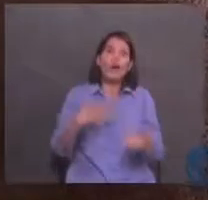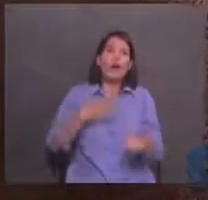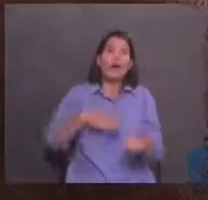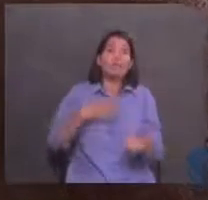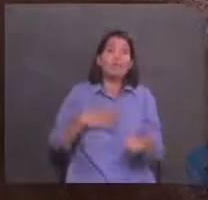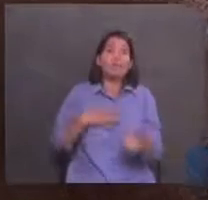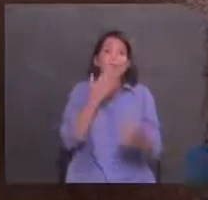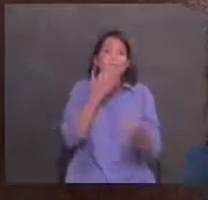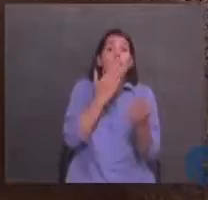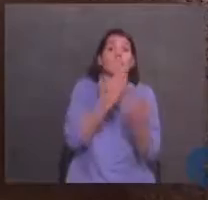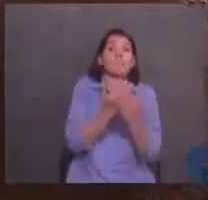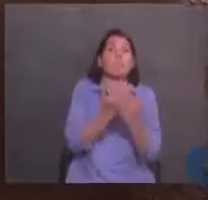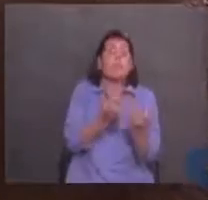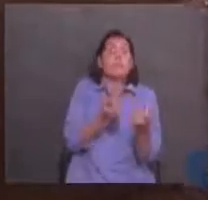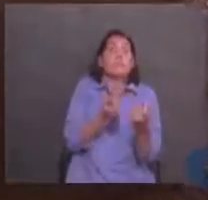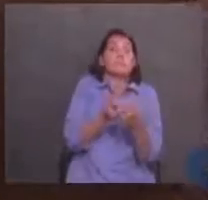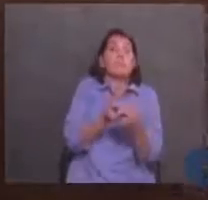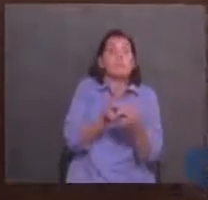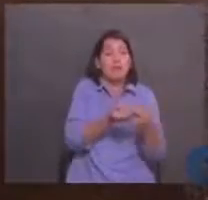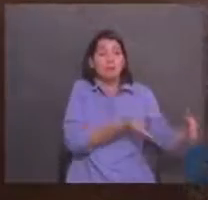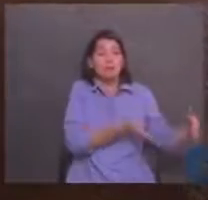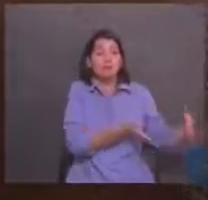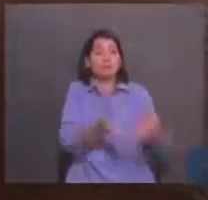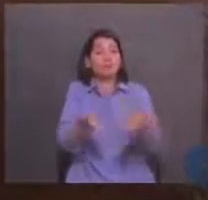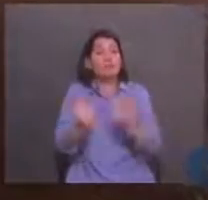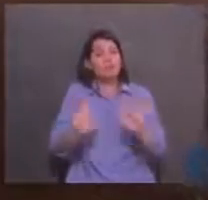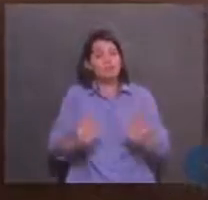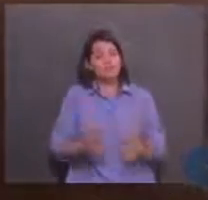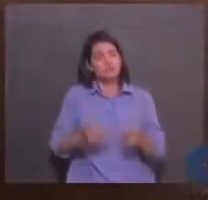aproximarmos do corredor por onde Nossa Senhora passa.